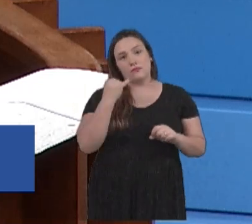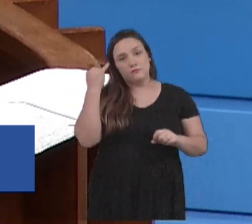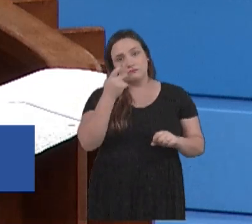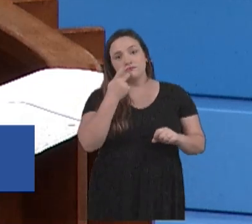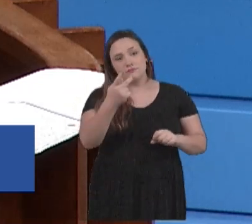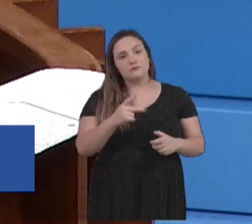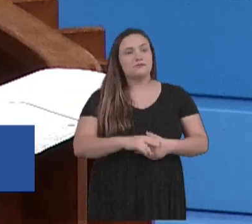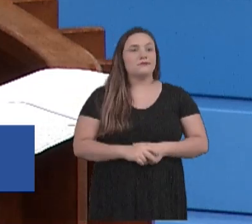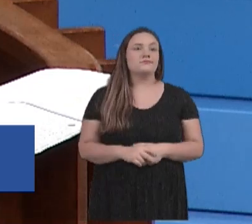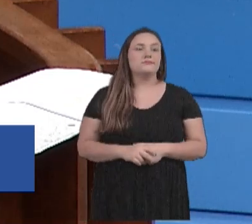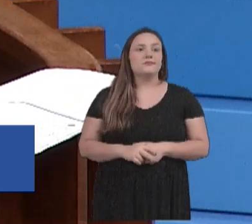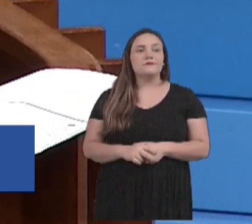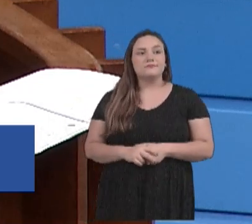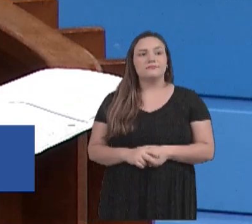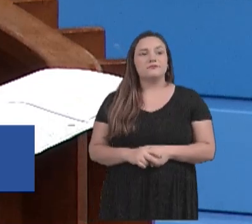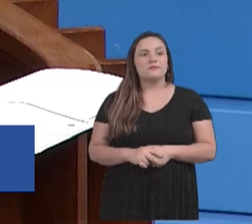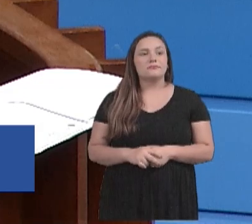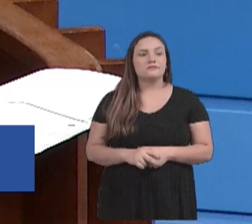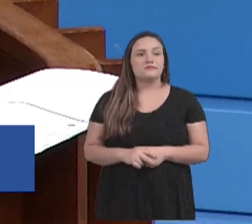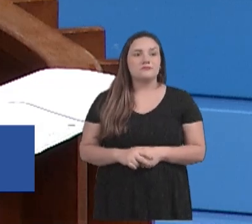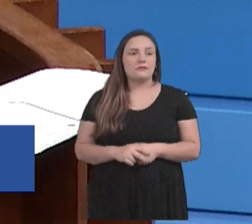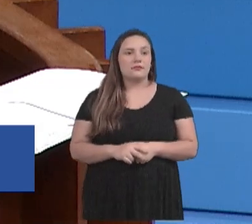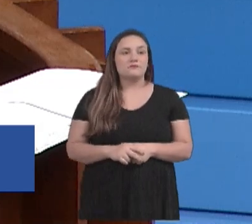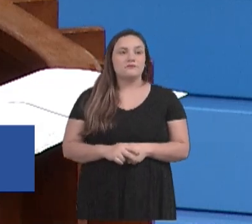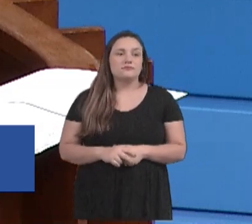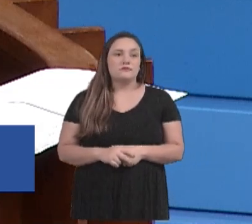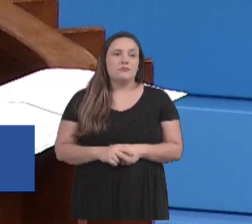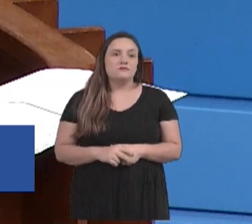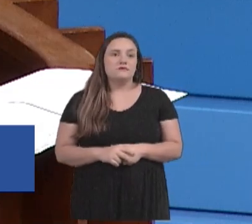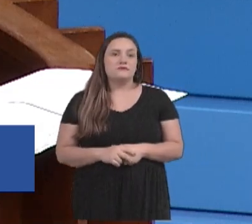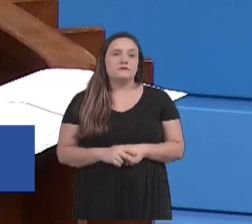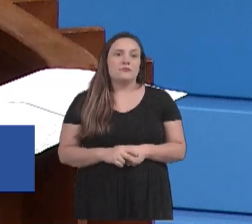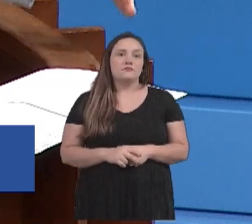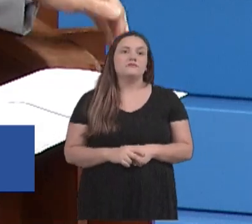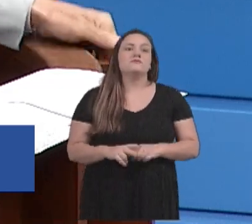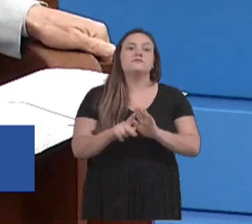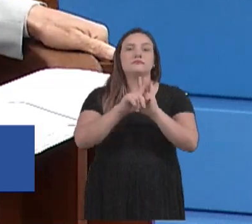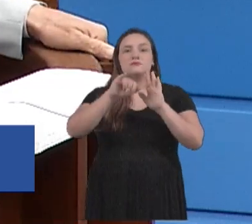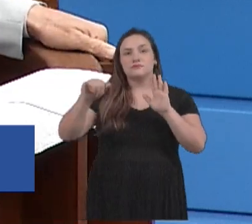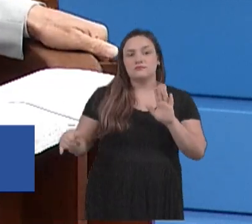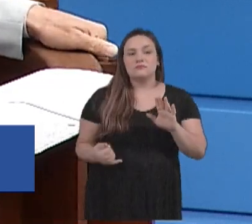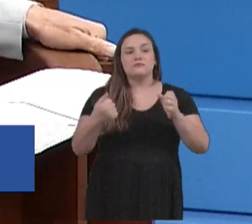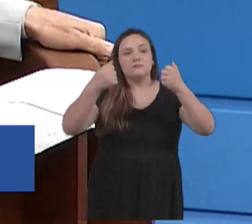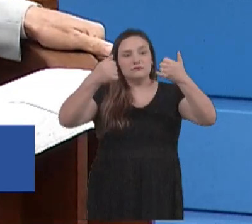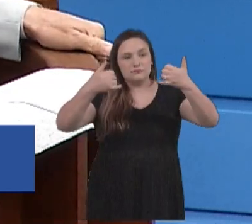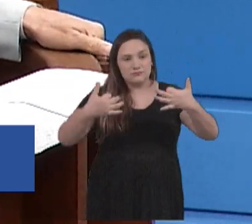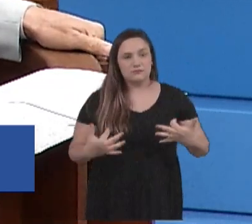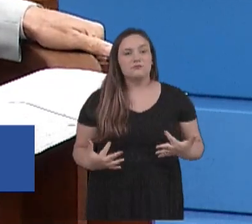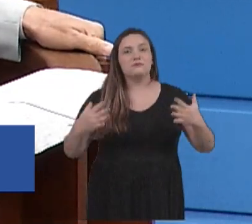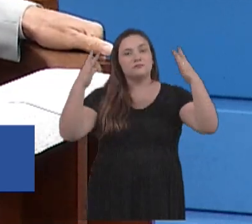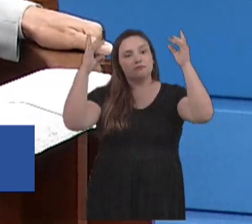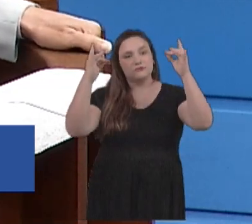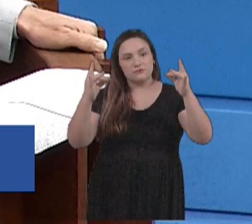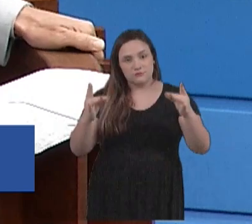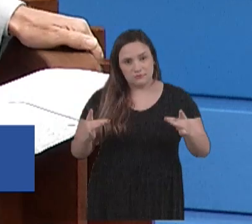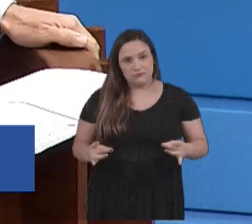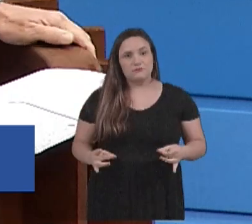que é um projeto que define claramente também, eu